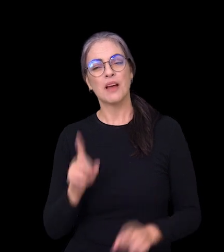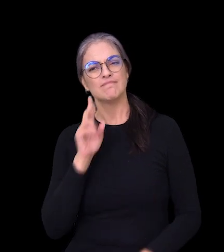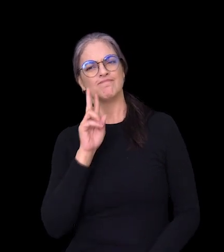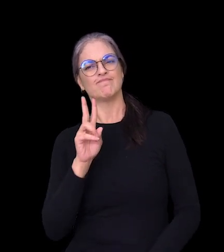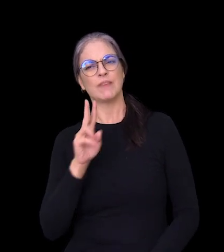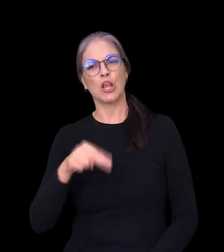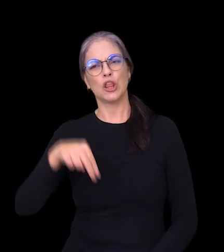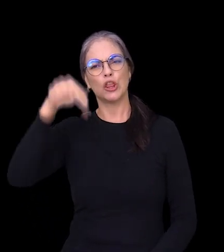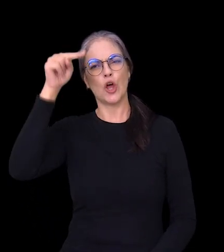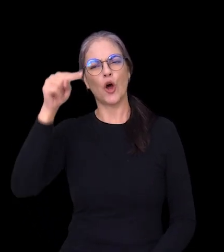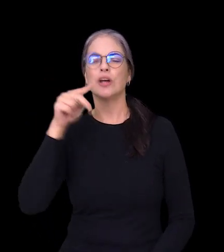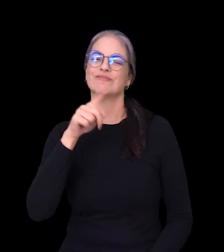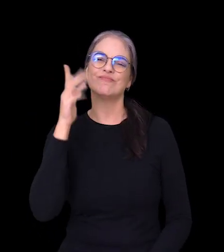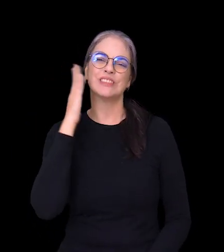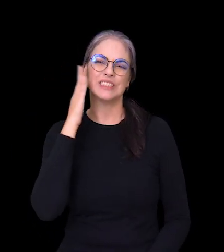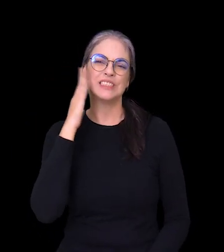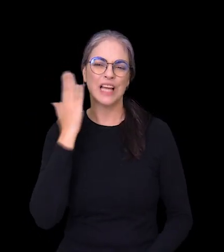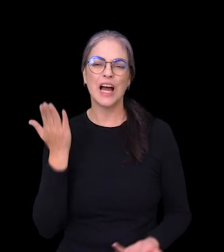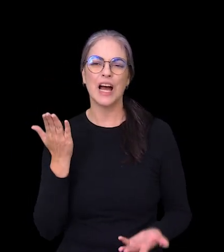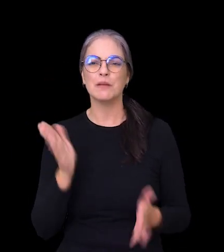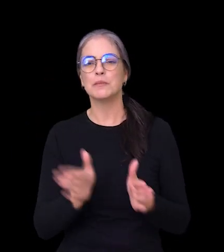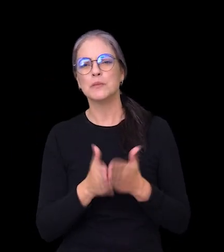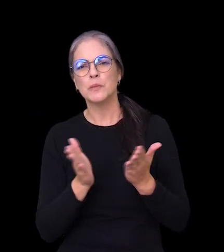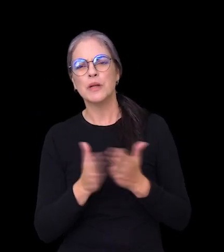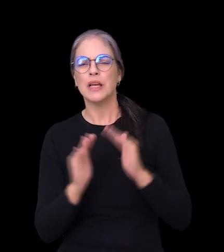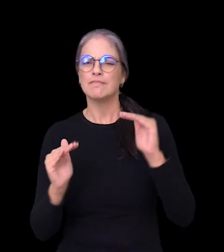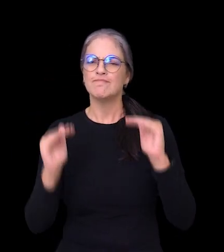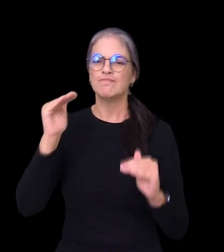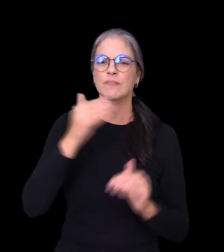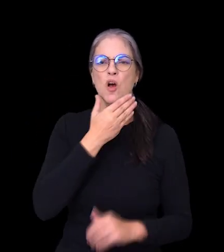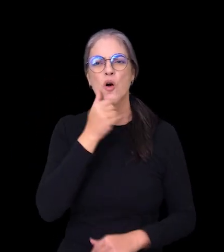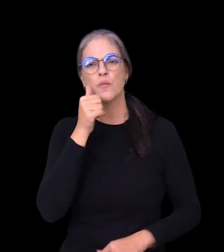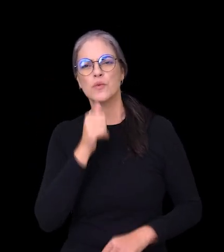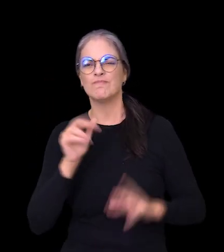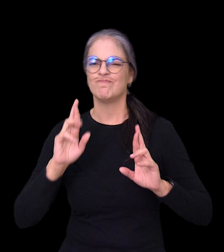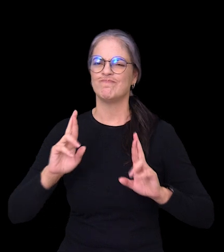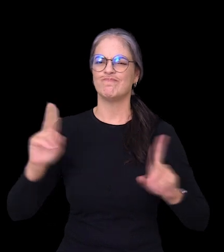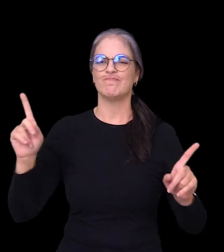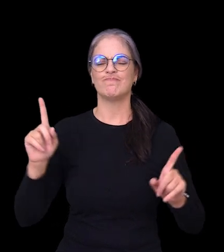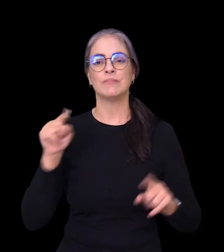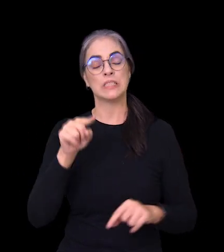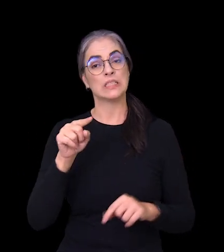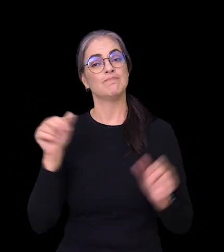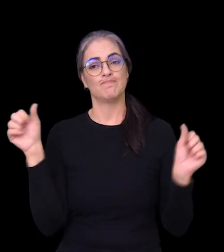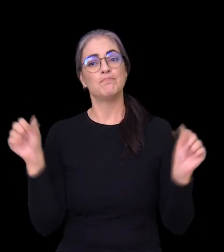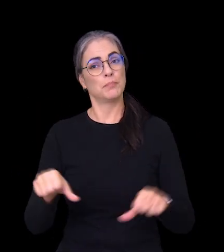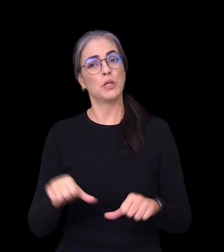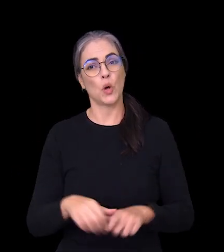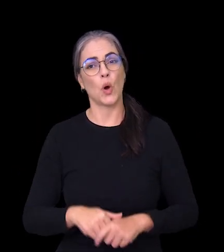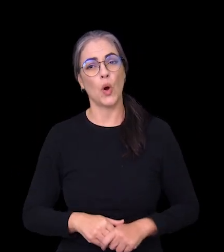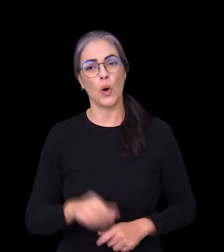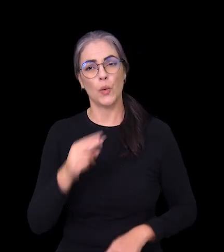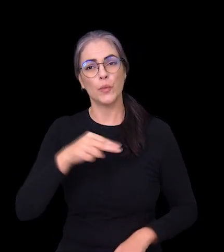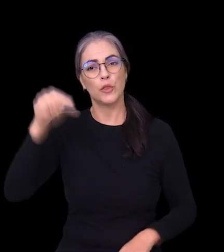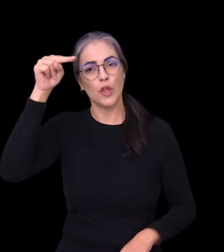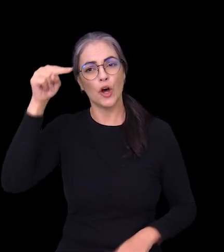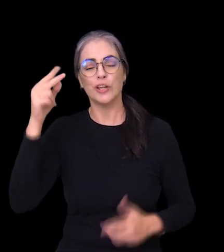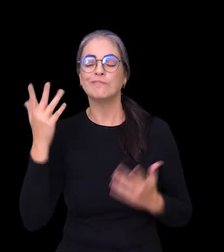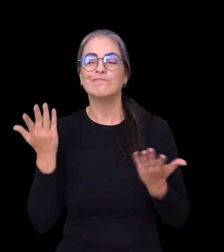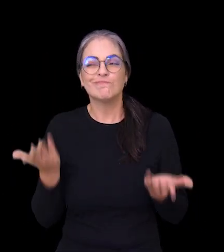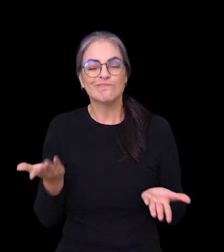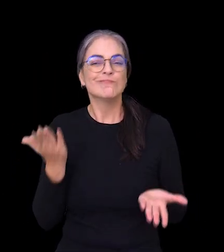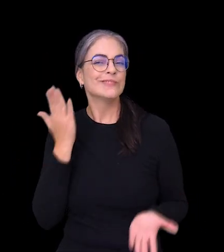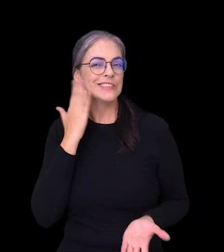uma desigualdade social, desigualdade de gênero, os dados mostram que lá é mais alarmante. Então, o que eu quero dizer e